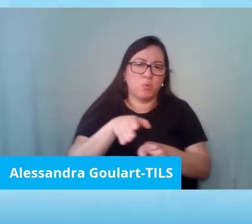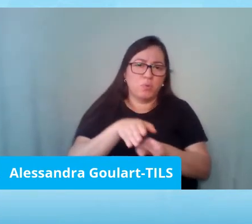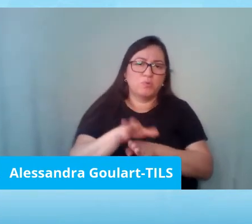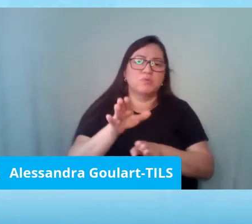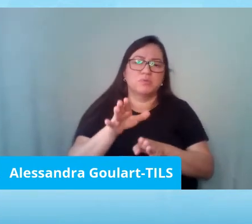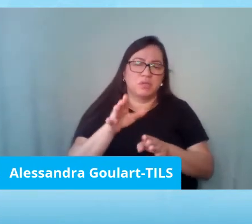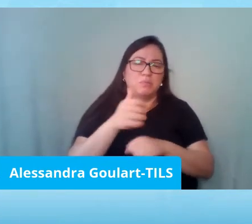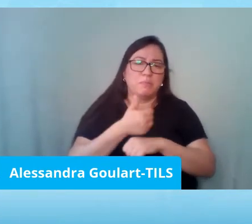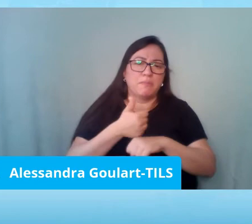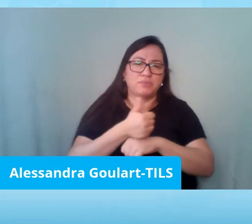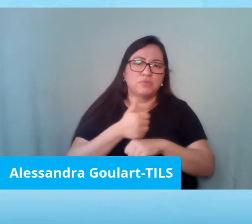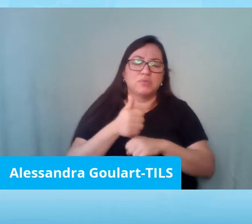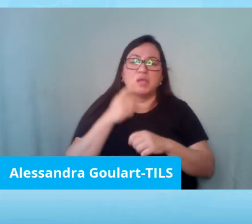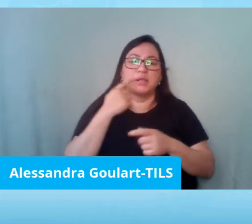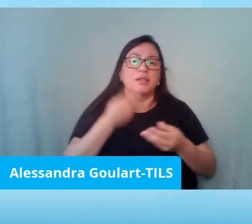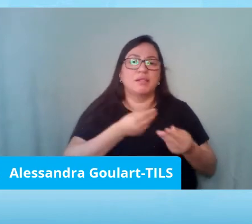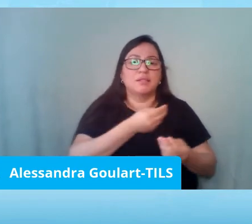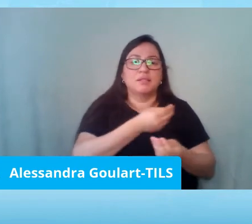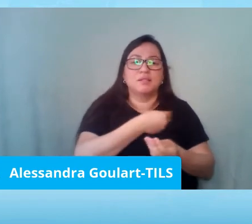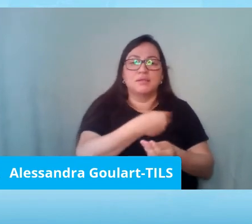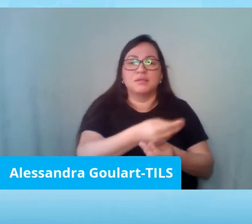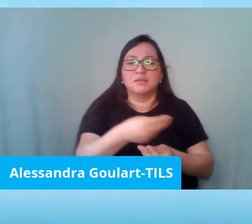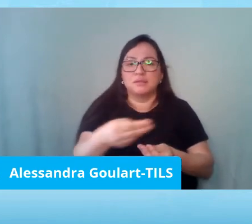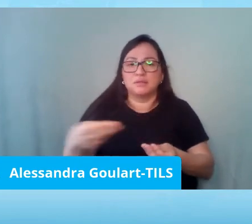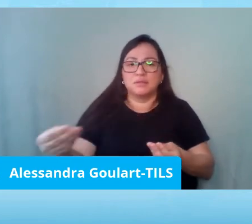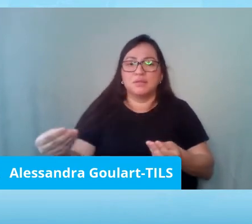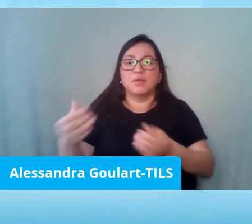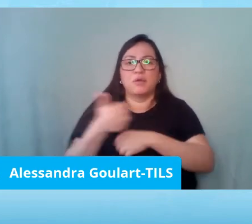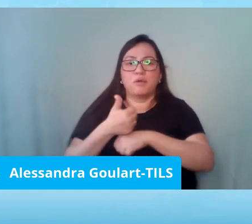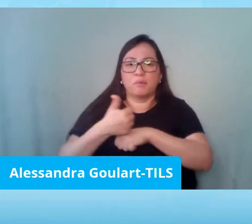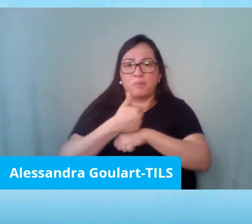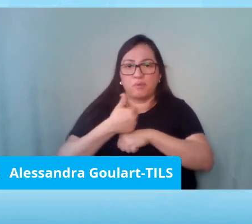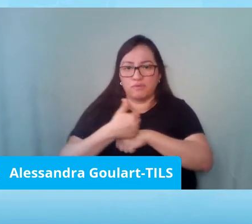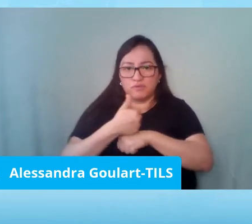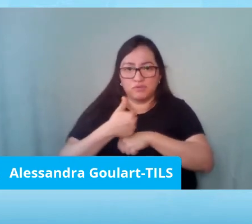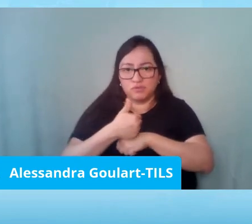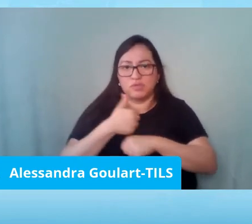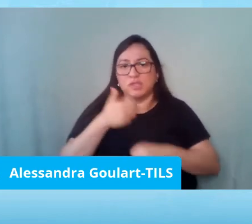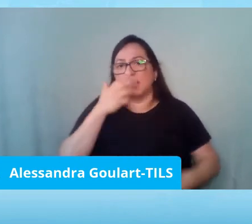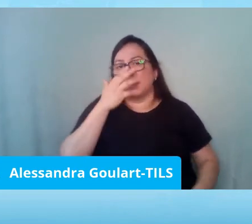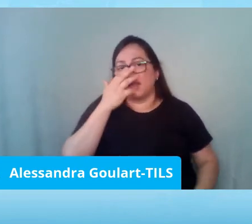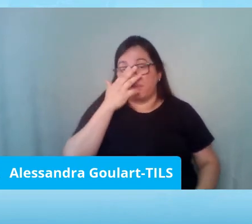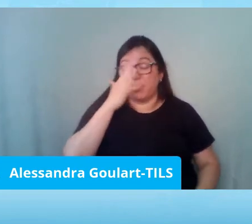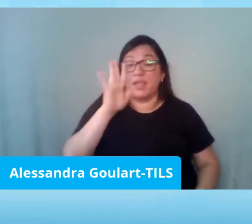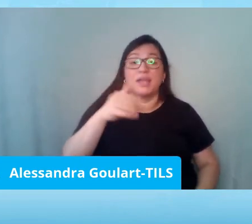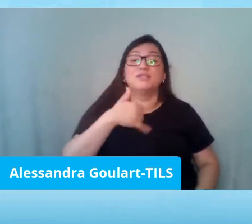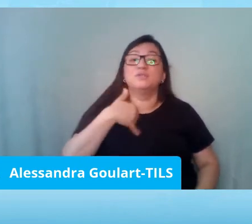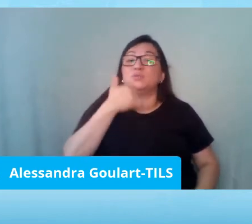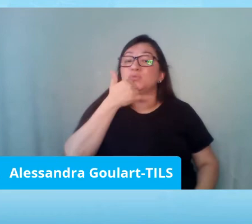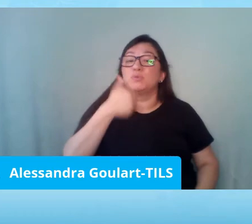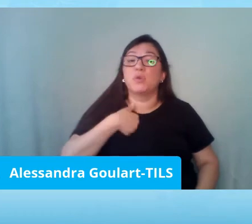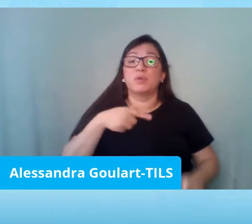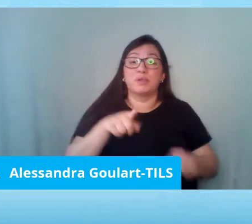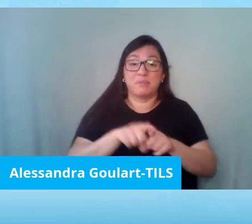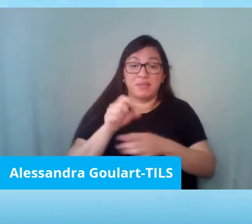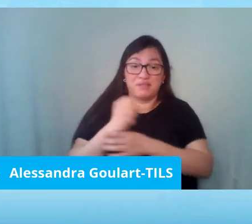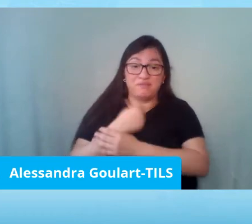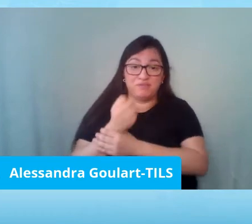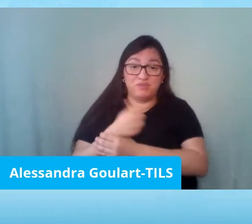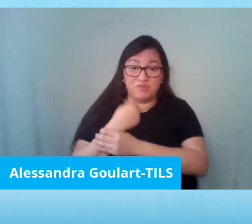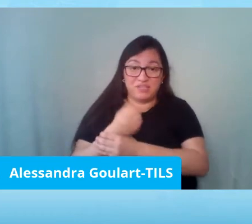materiais para o médico, para o enfermeiro, fisioterapeuta. Eu sou fisioterapeuta, eu acabei não me apresentando, gente, peço desculpas nesse sentido